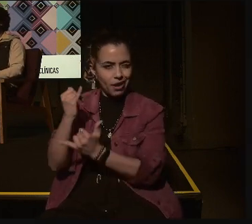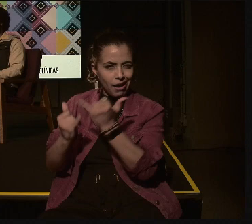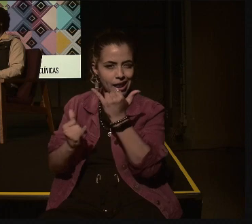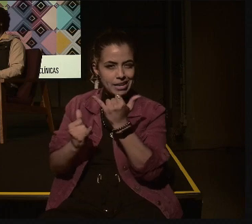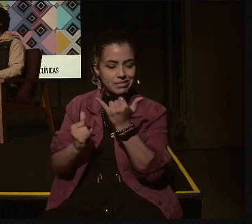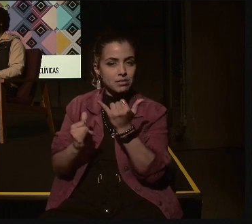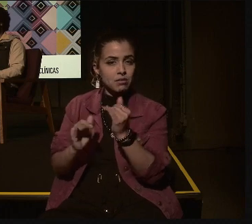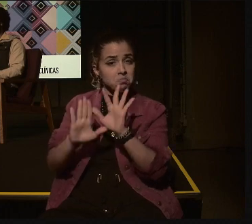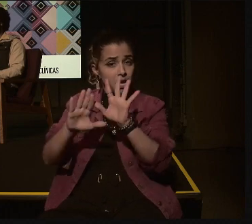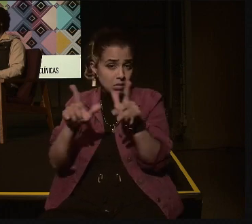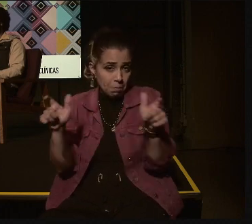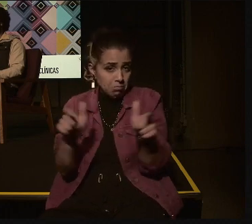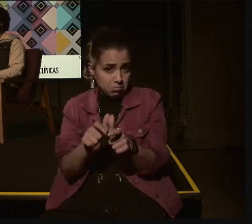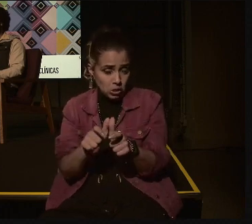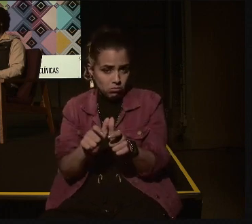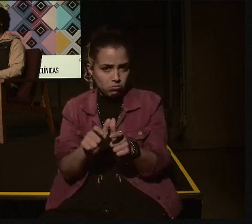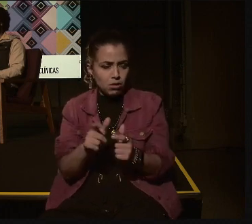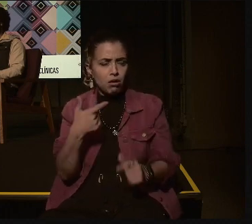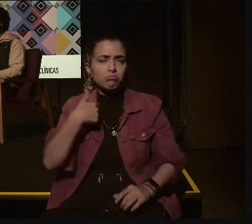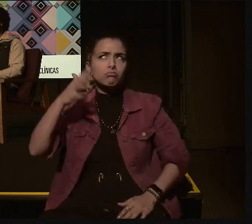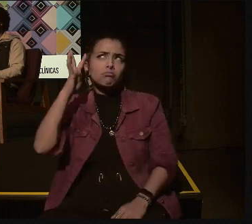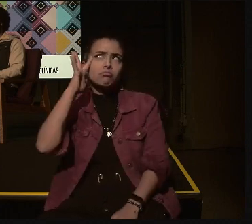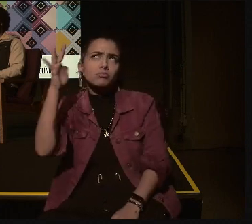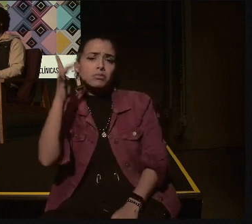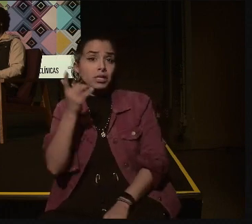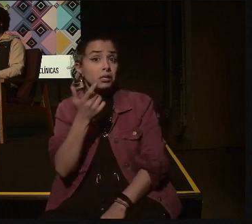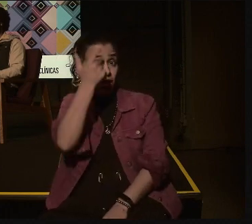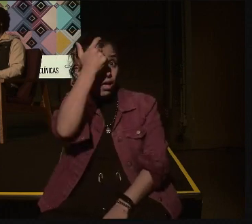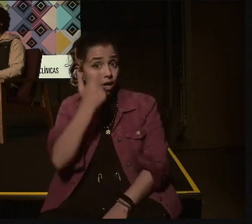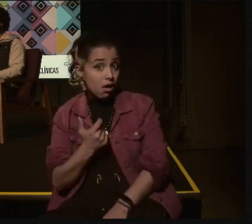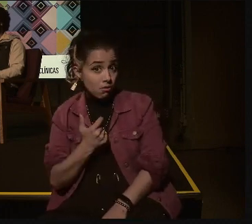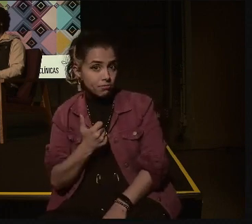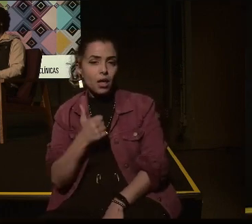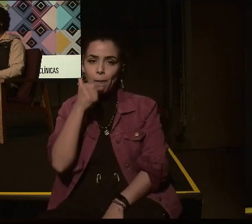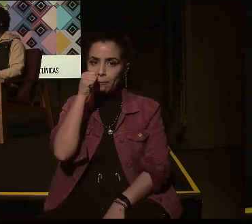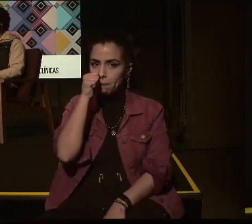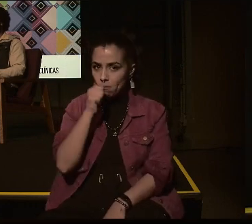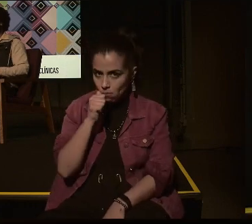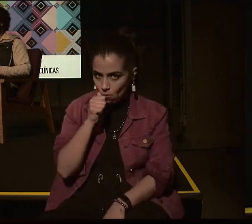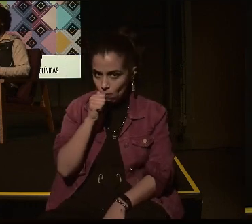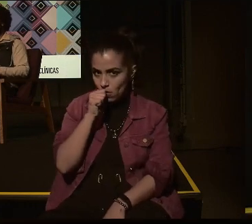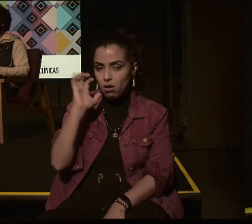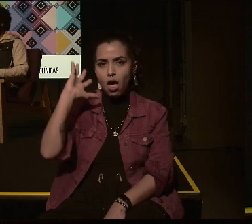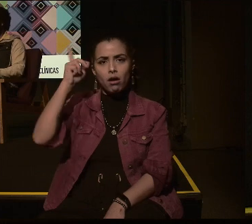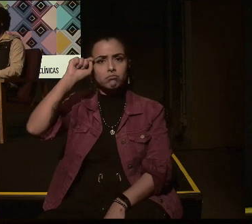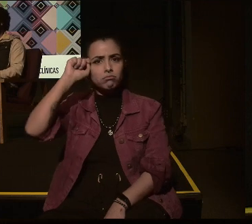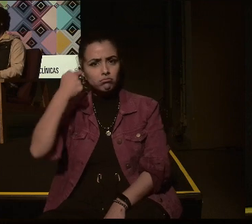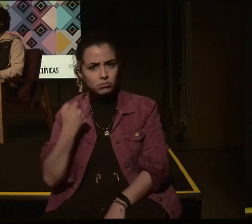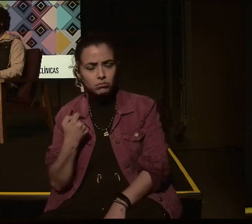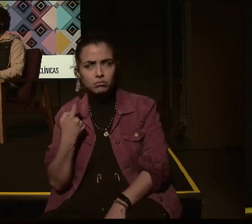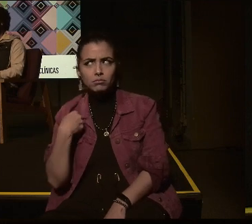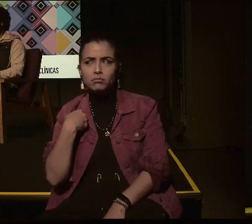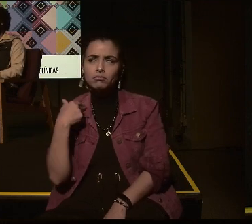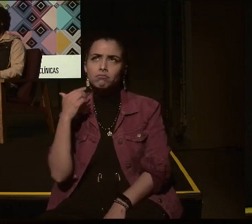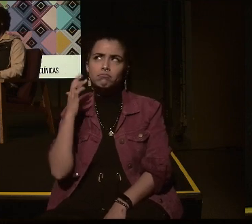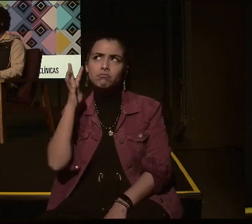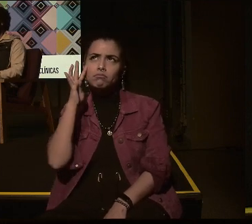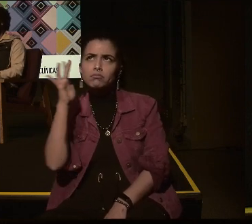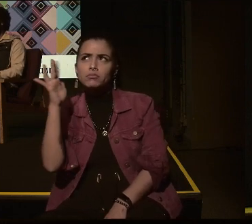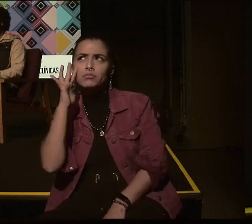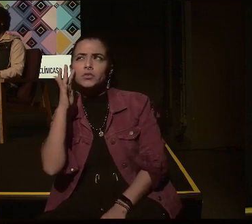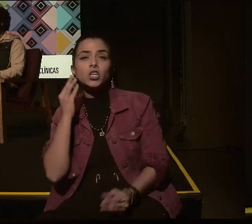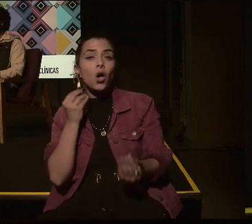pauto meu cuidado pensando nisso que o Emiliano trouxe, que é levar para fora do CAPS,